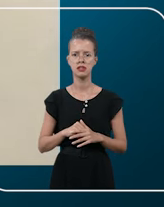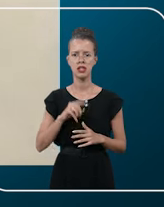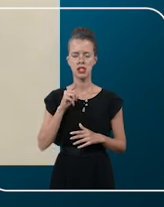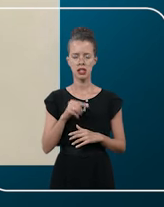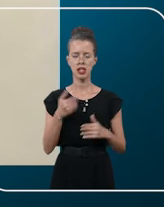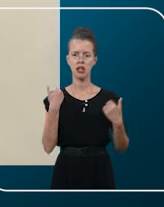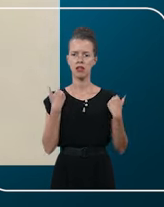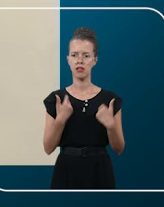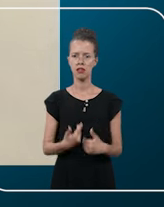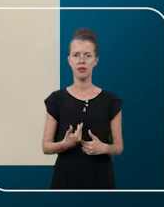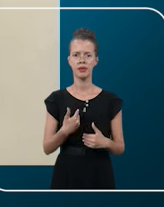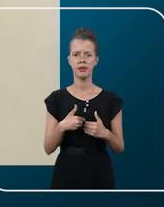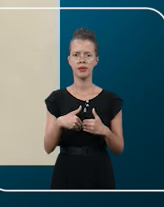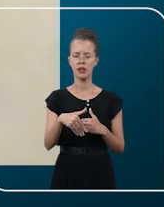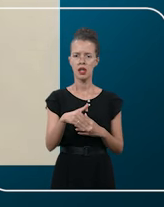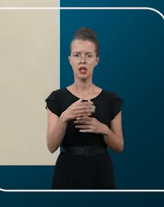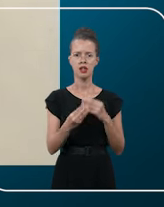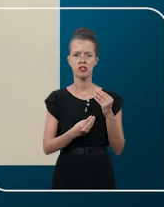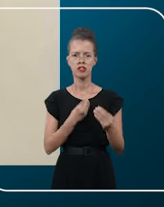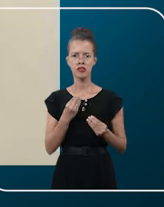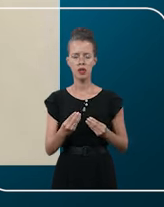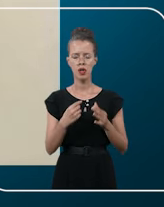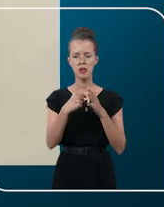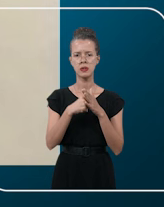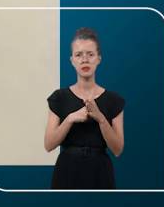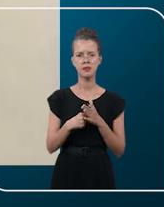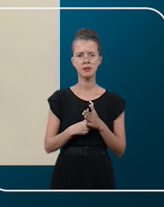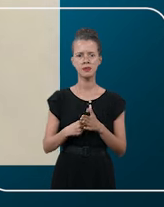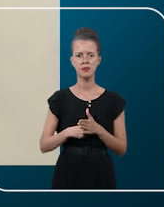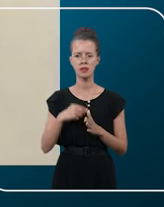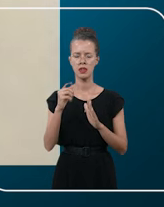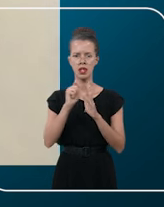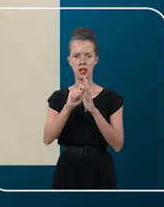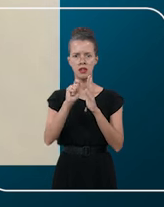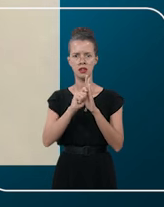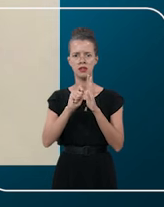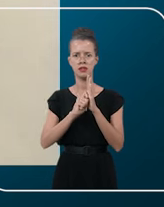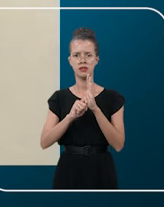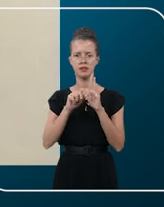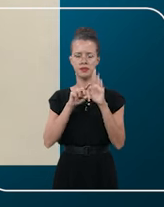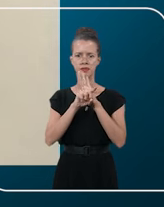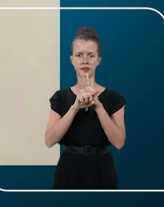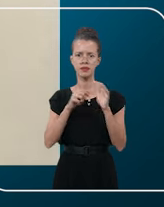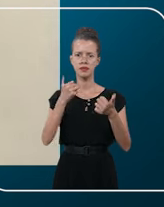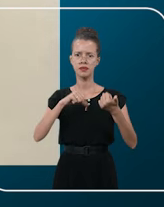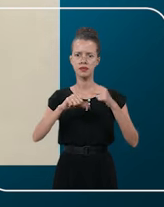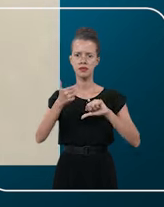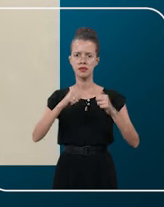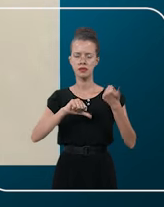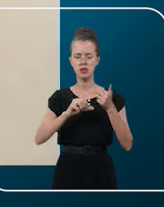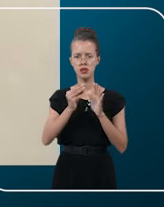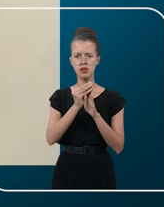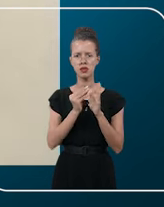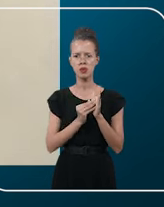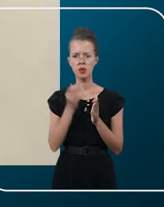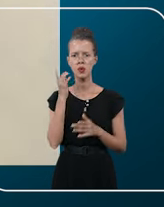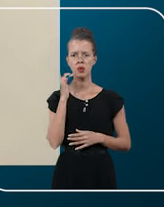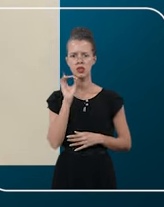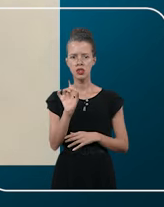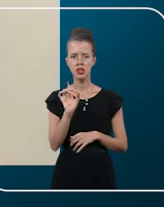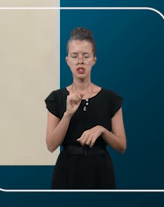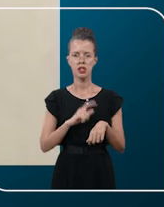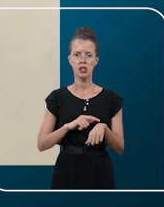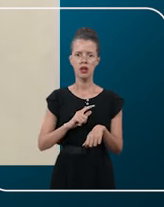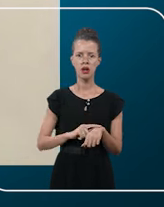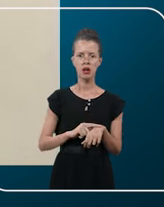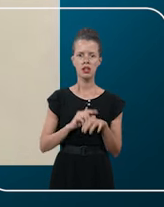do caso médico. Ele é preenchido em cada avaliação em ordem cronológica, com data, hora, consta